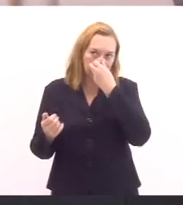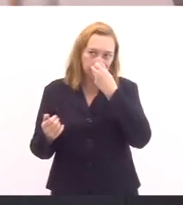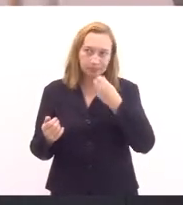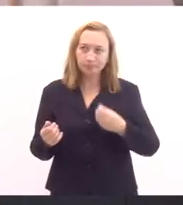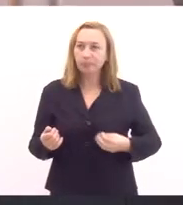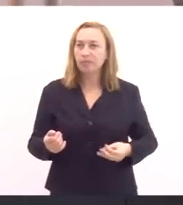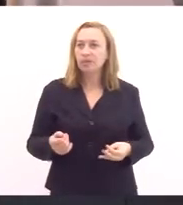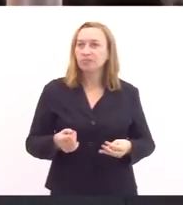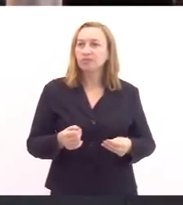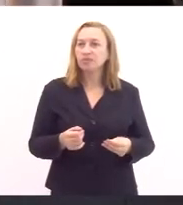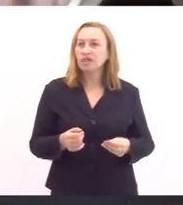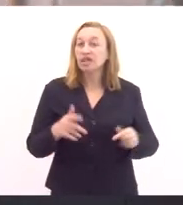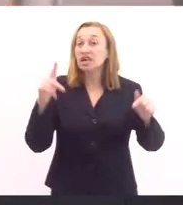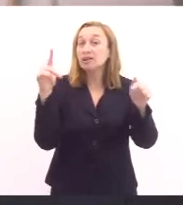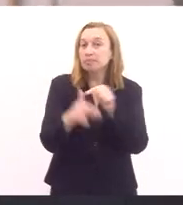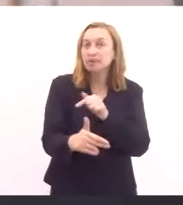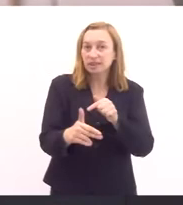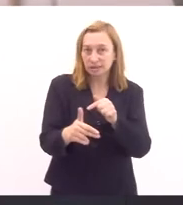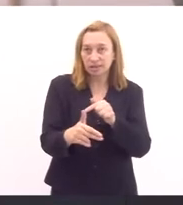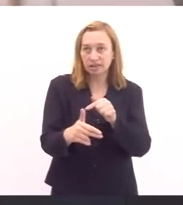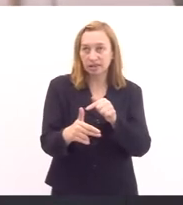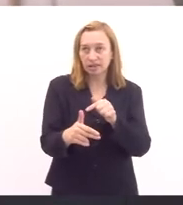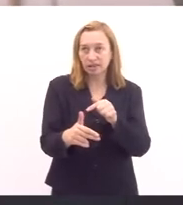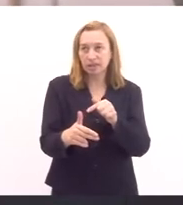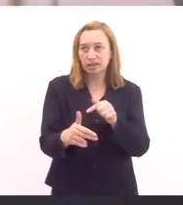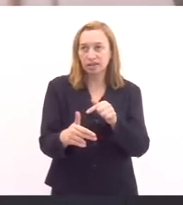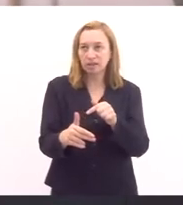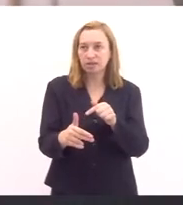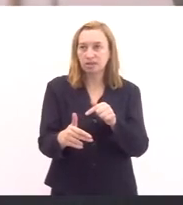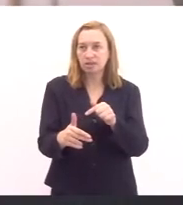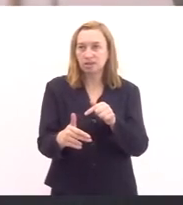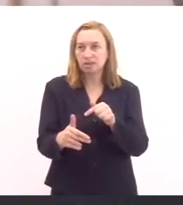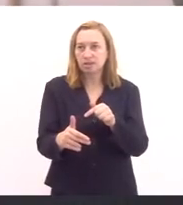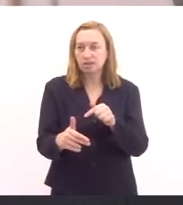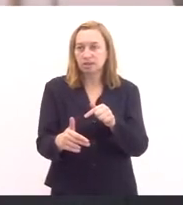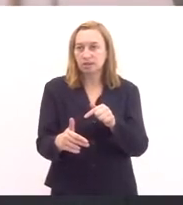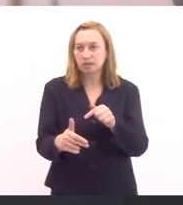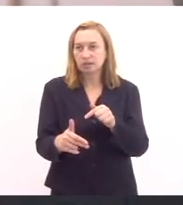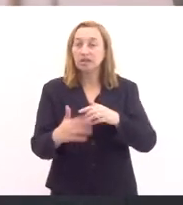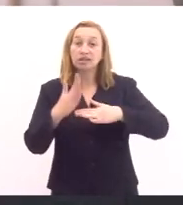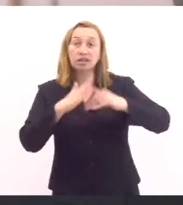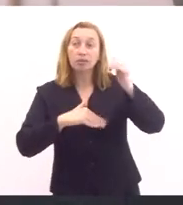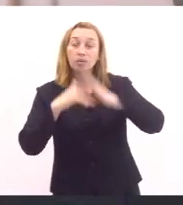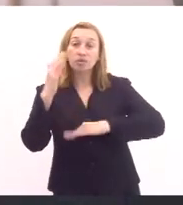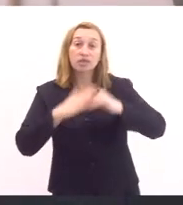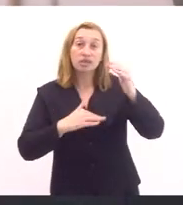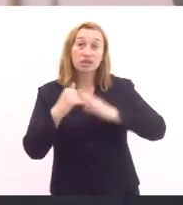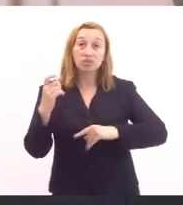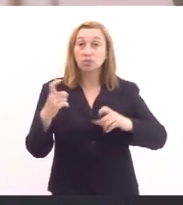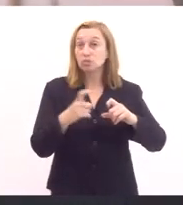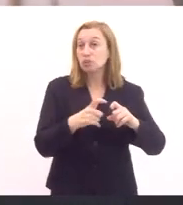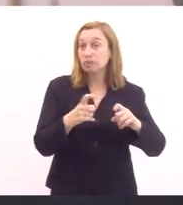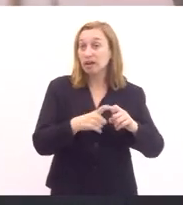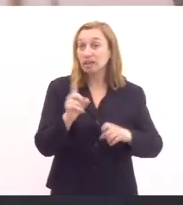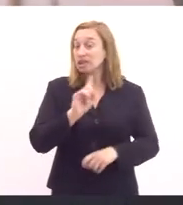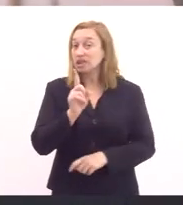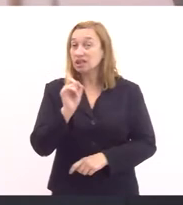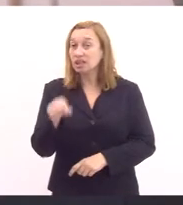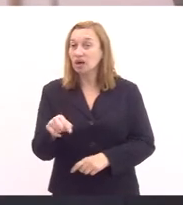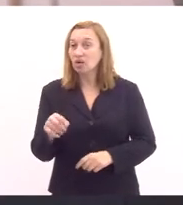tivessem interferir na nos termos da profissão do médico e não